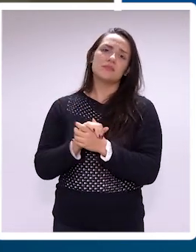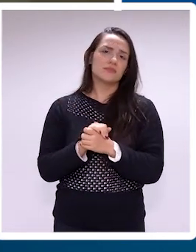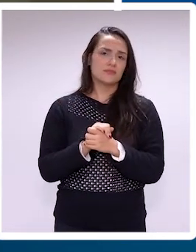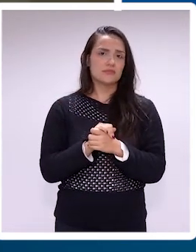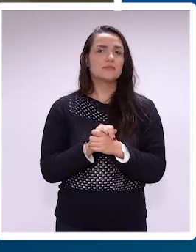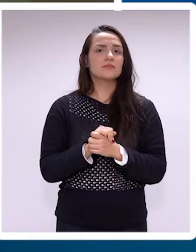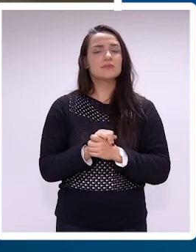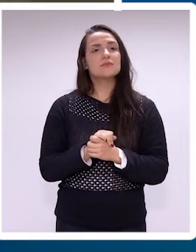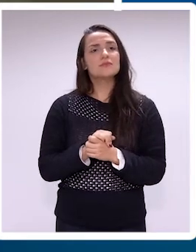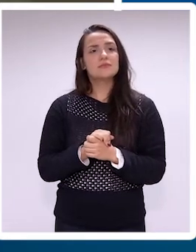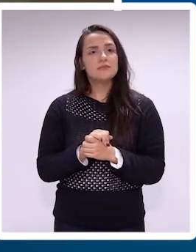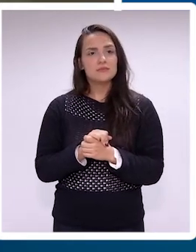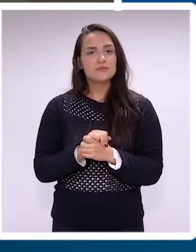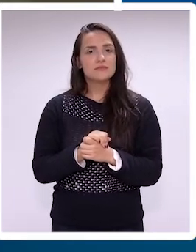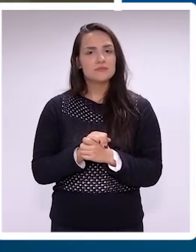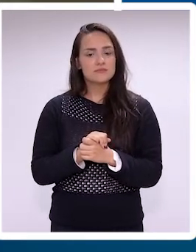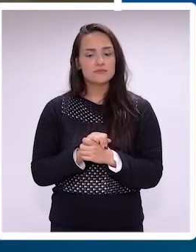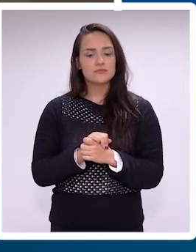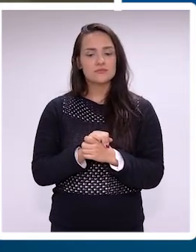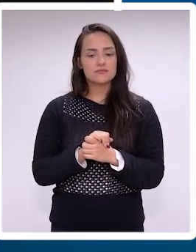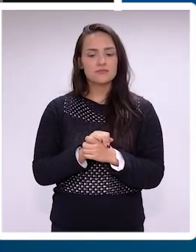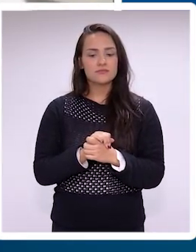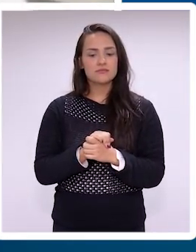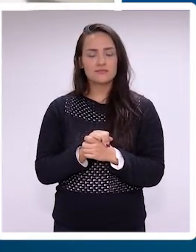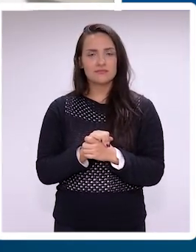os outros. E